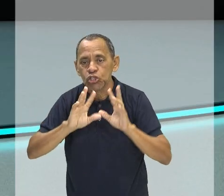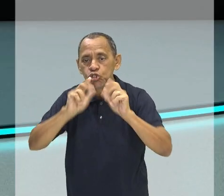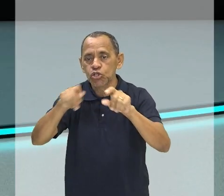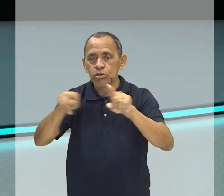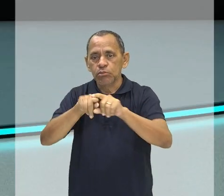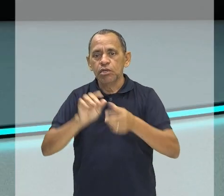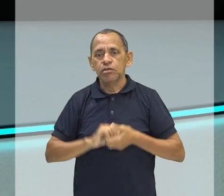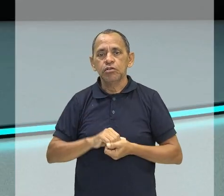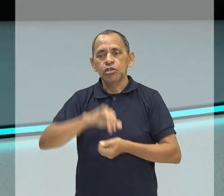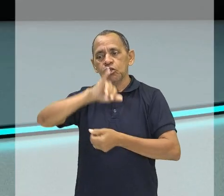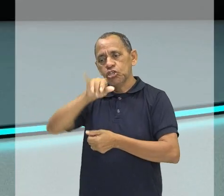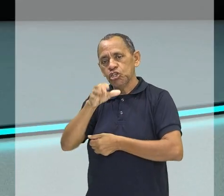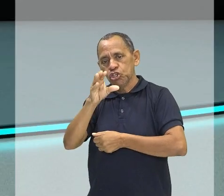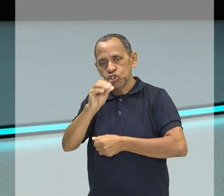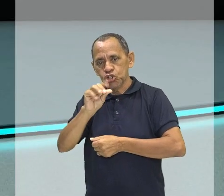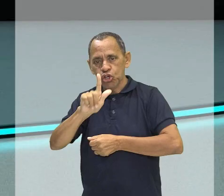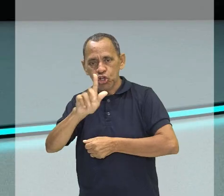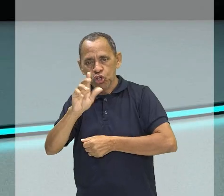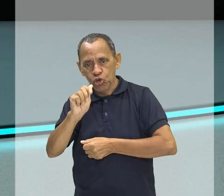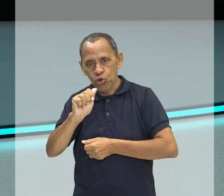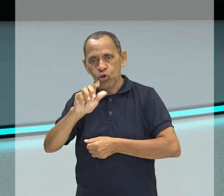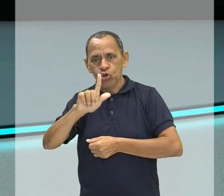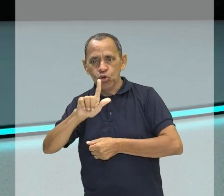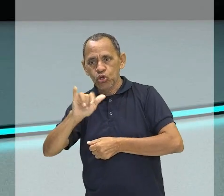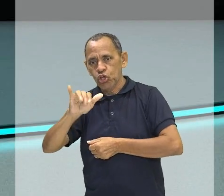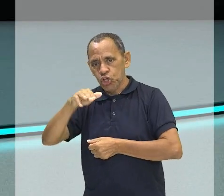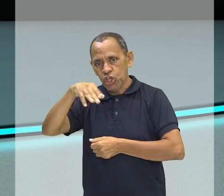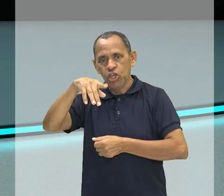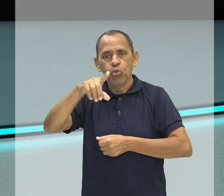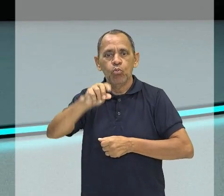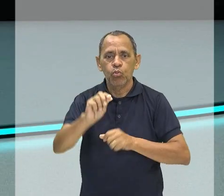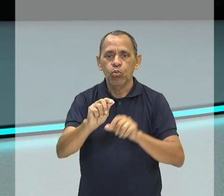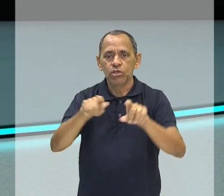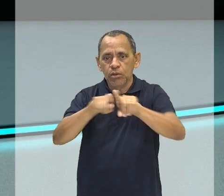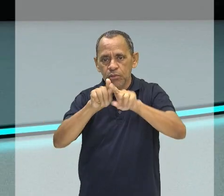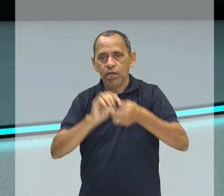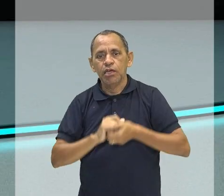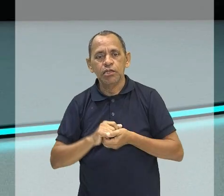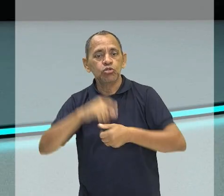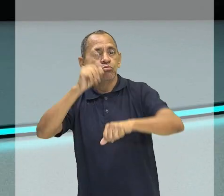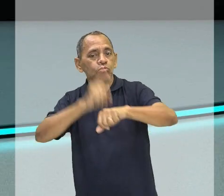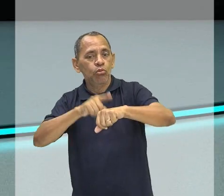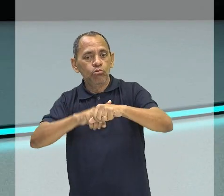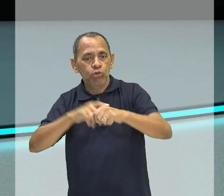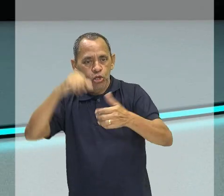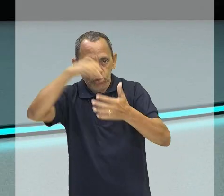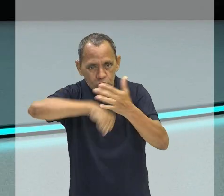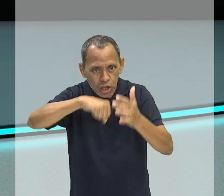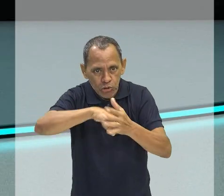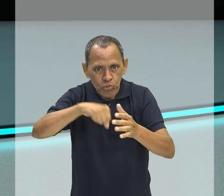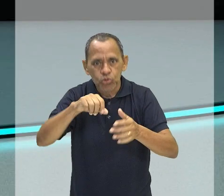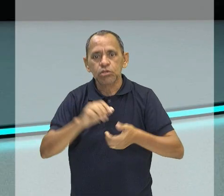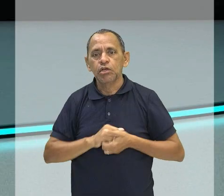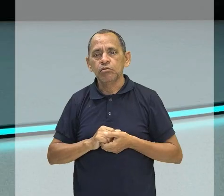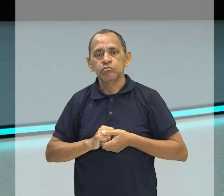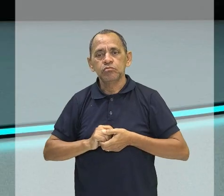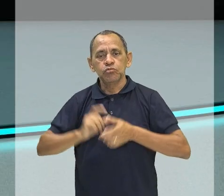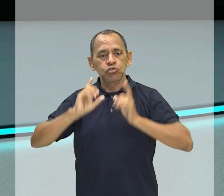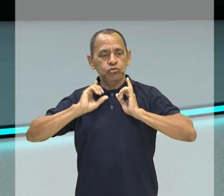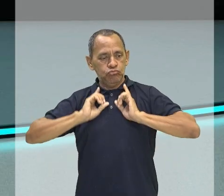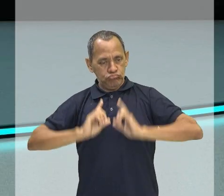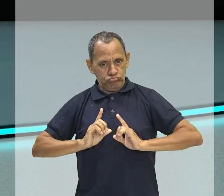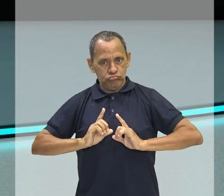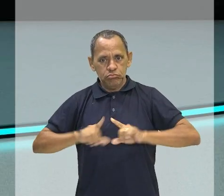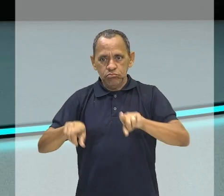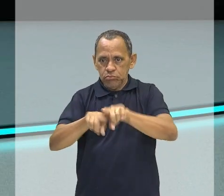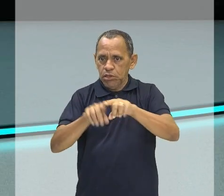limpo. É você usar da sua honestidade ali no momento do combate, do embate. Tá certo? Muito bem, agora que a